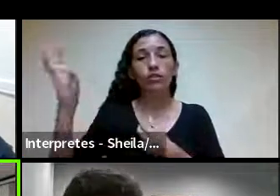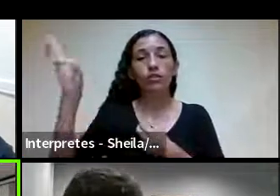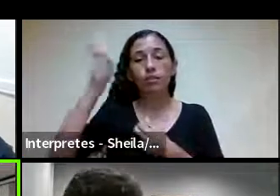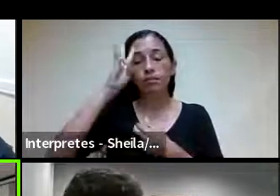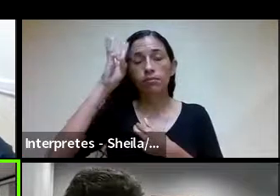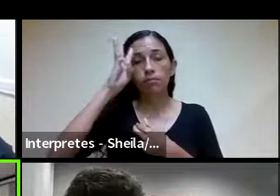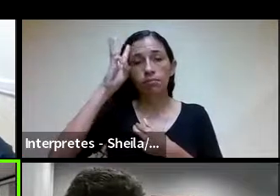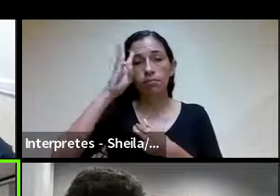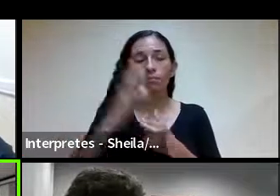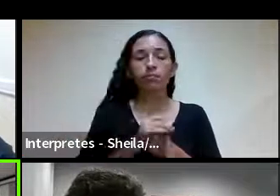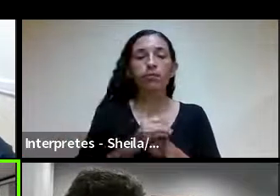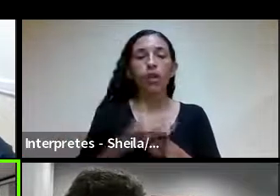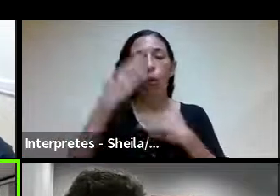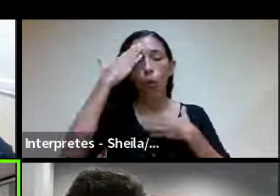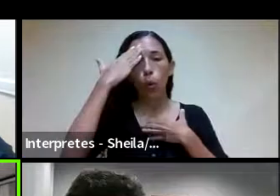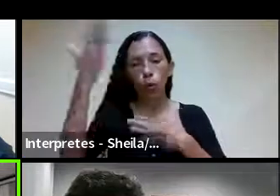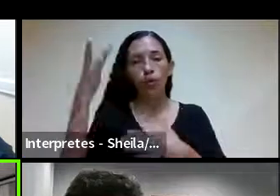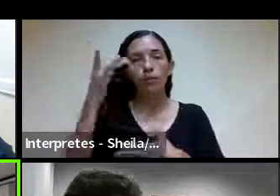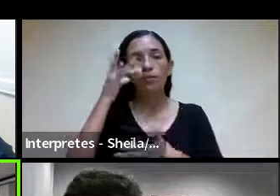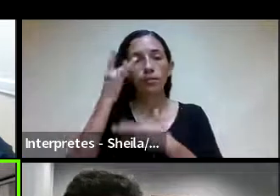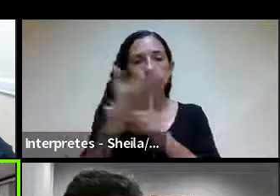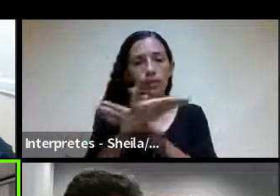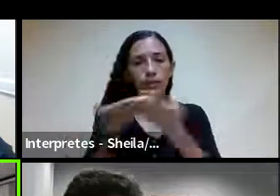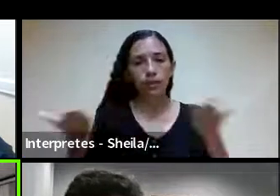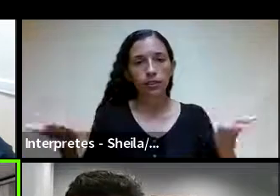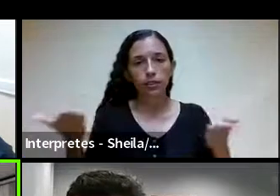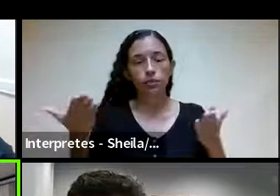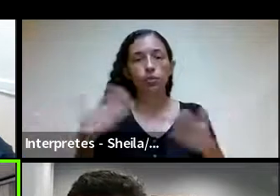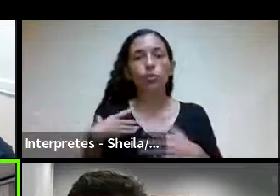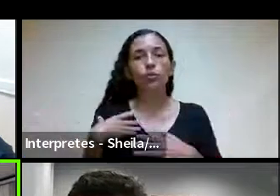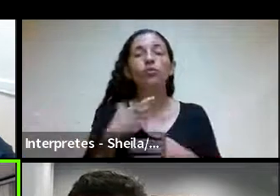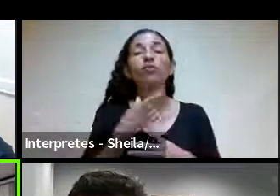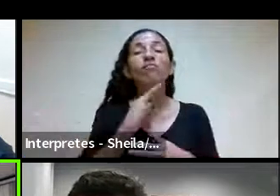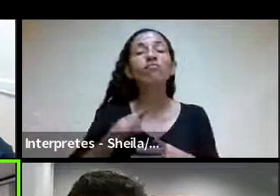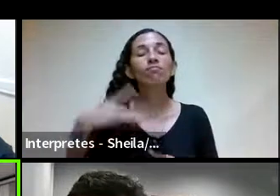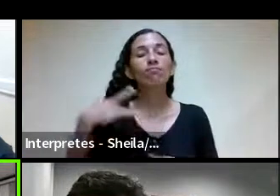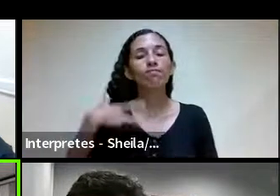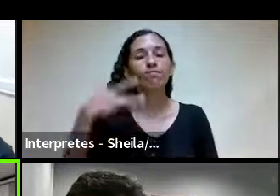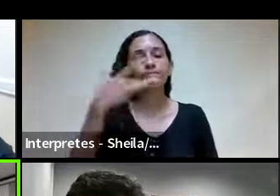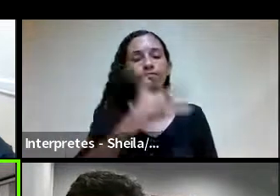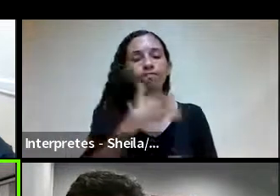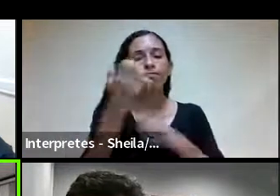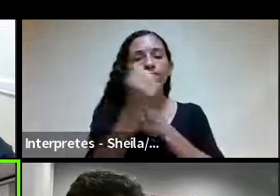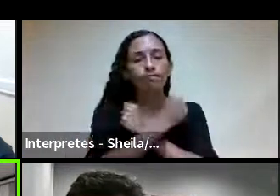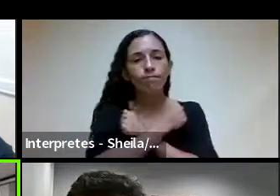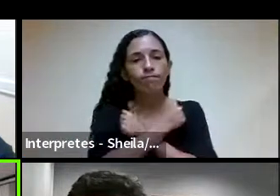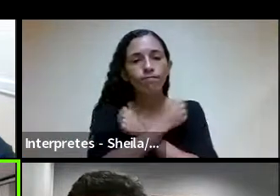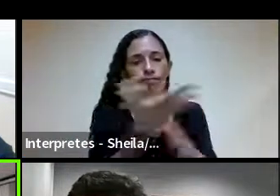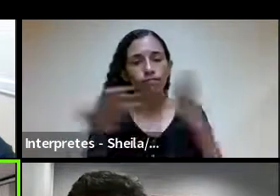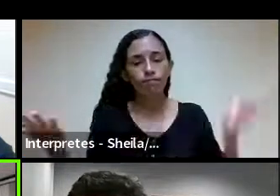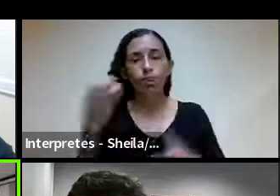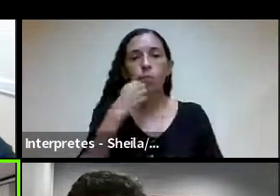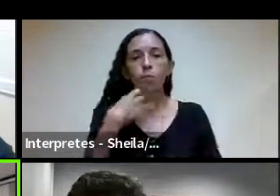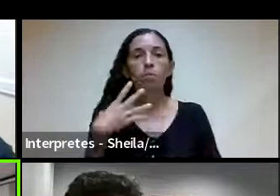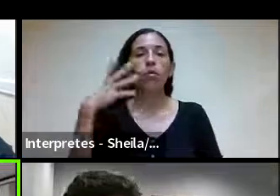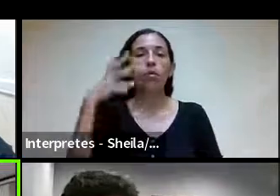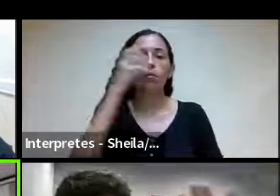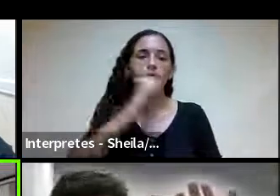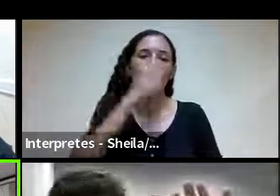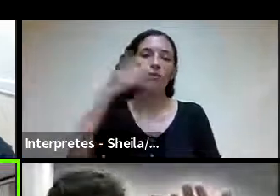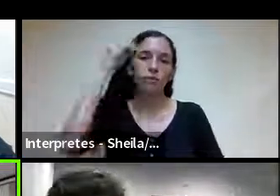14. Agradeço a todos a presença, lhes desejando bastante saúde, meu abraço e tenham todos um bom final de semana.